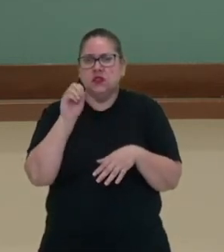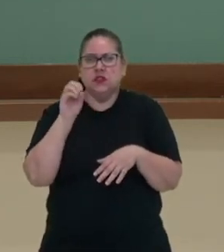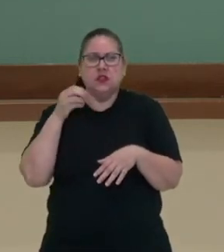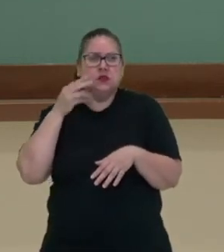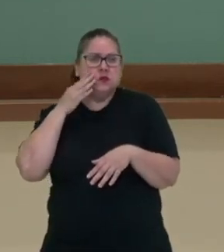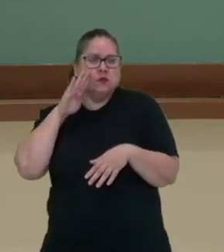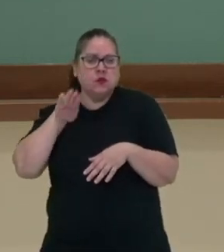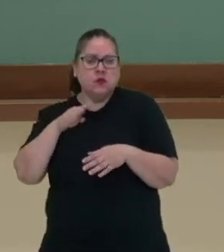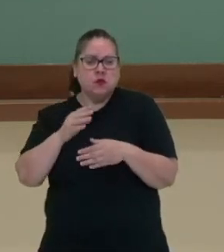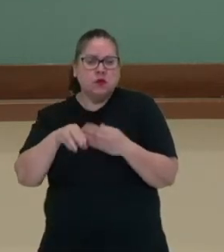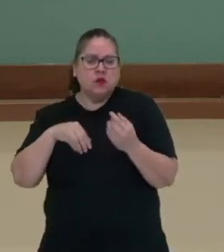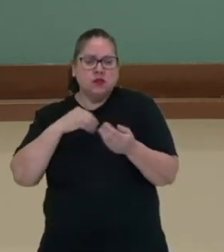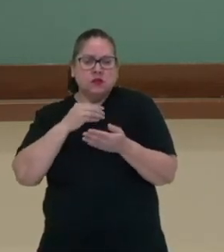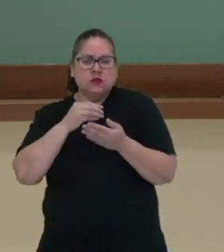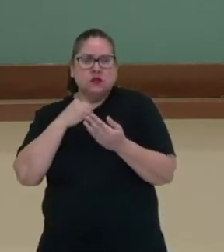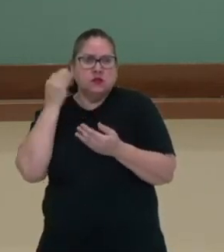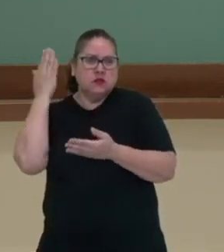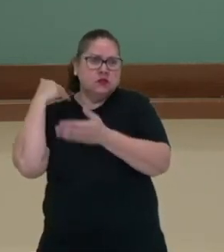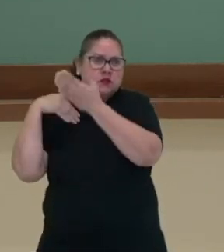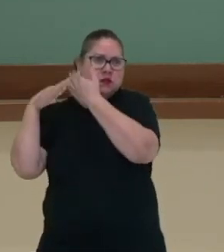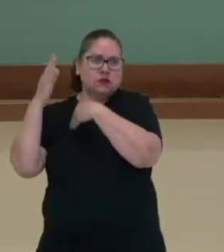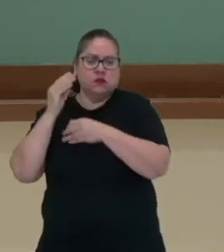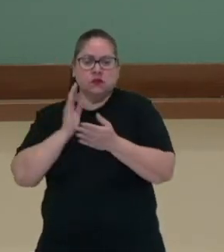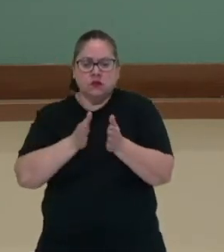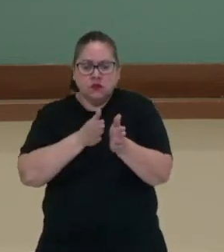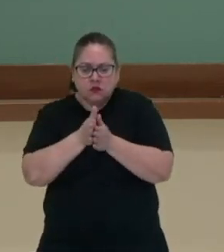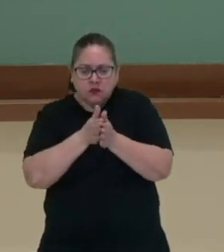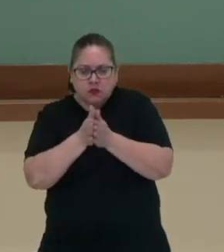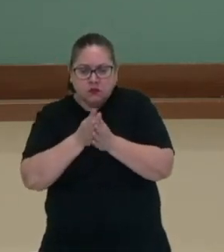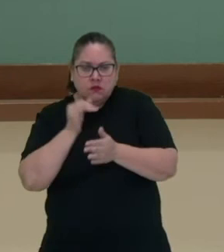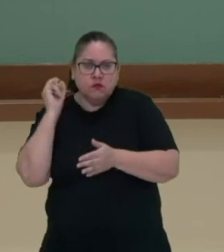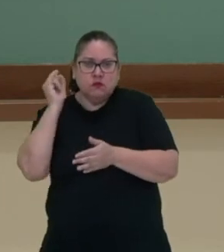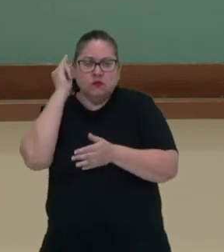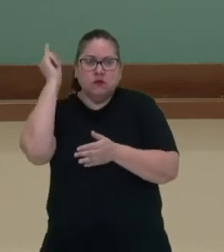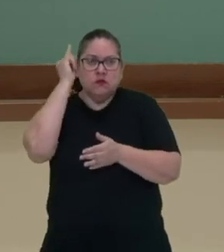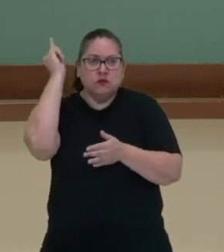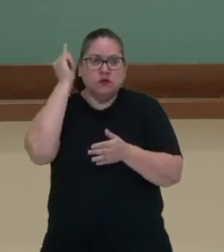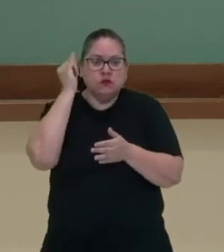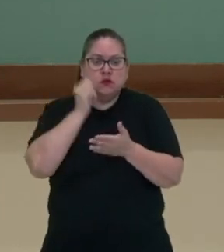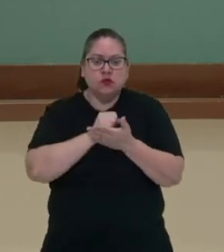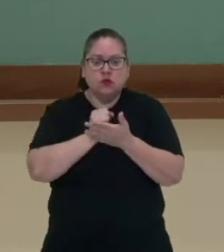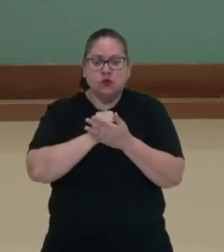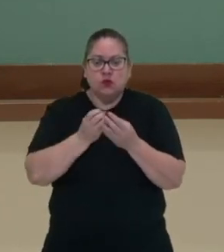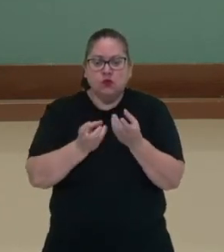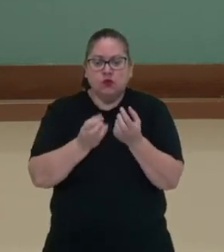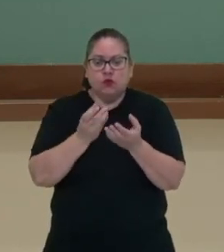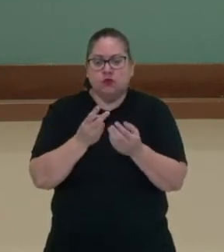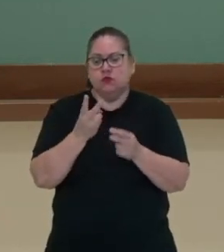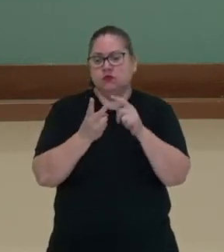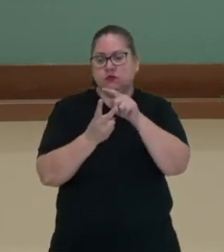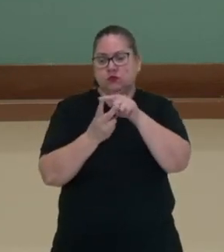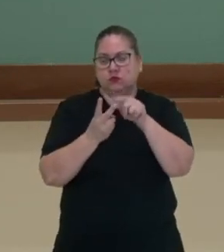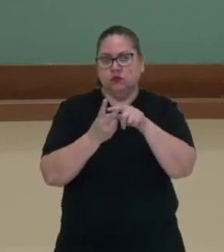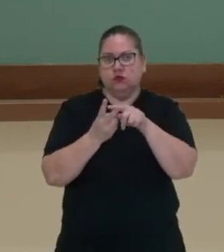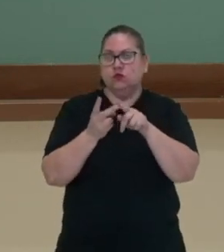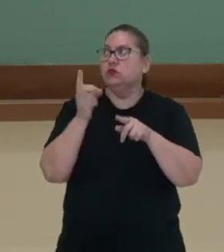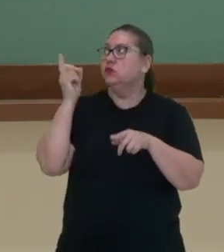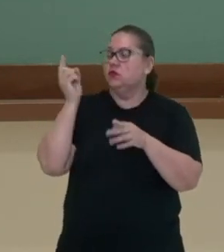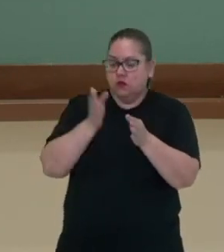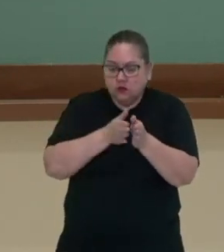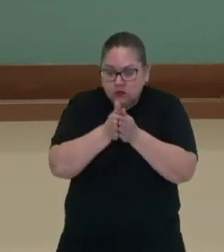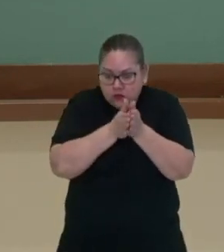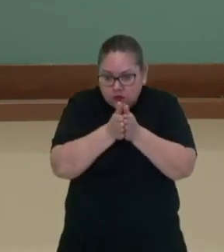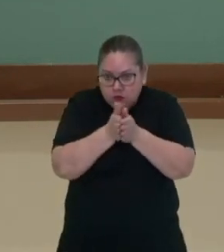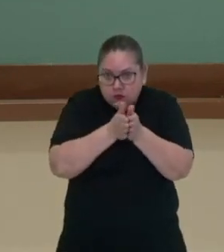homem dominou o fogo, que é extremamente importante para esse processo. De duas formas, né? Ou friccionando